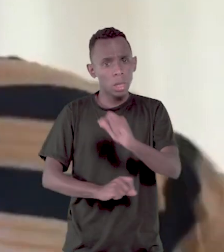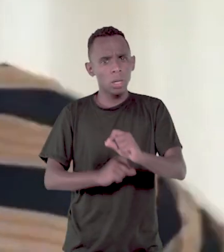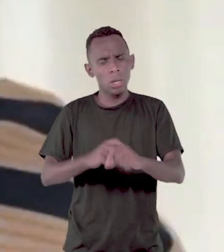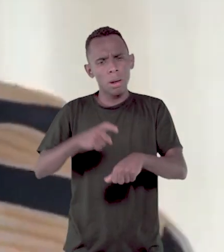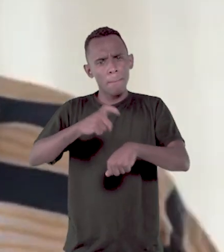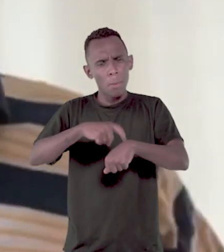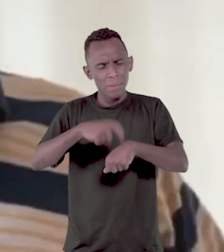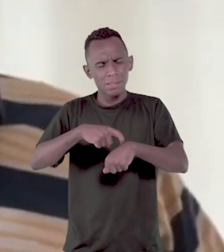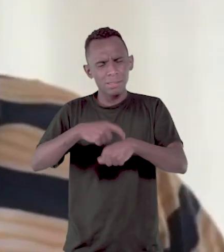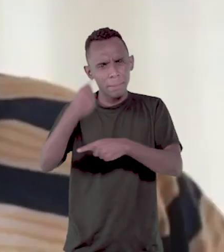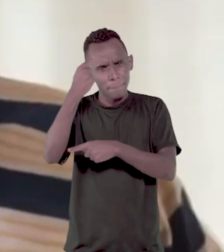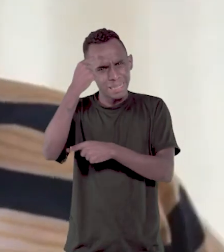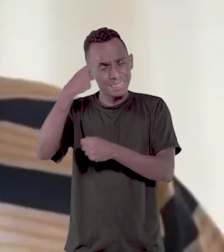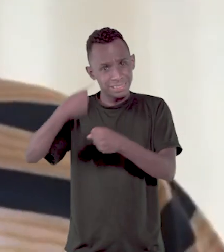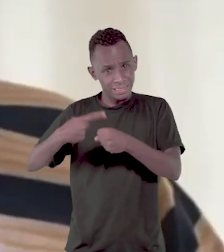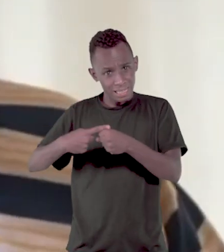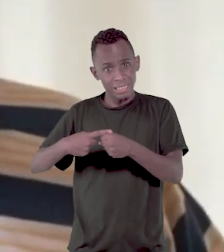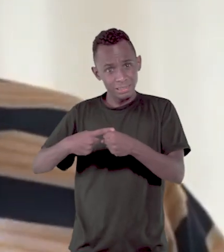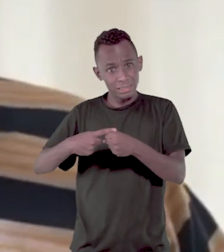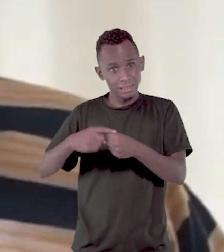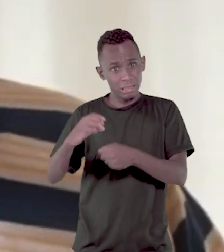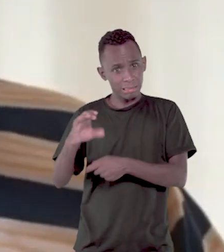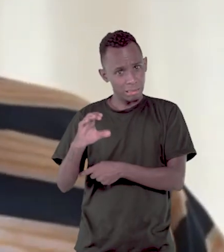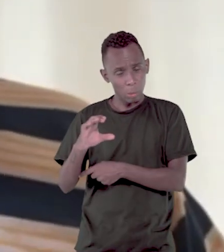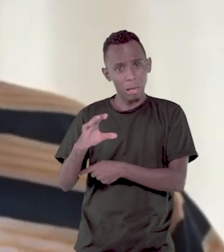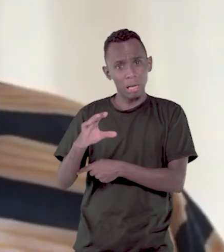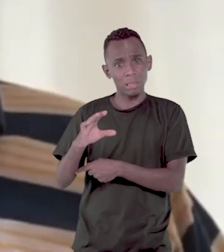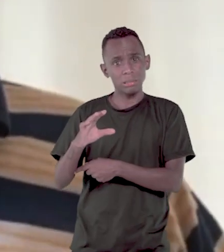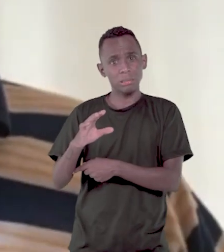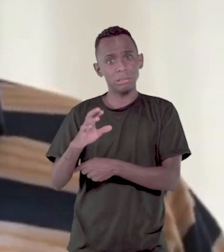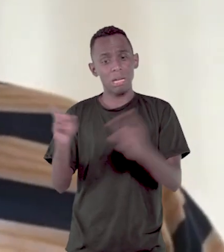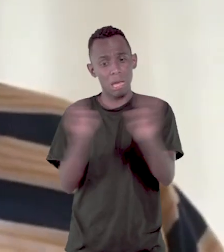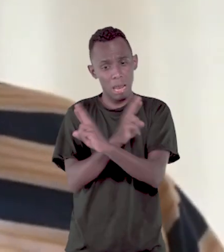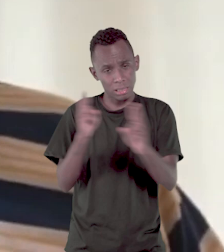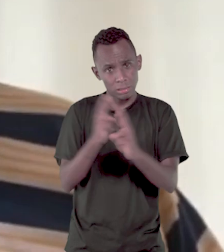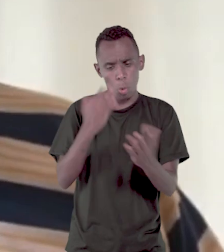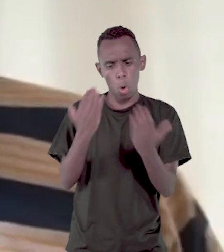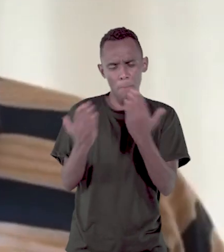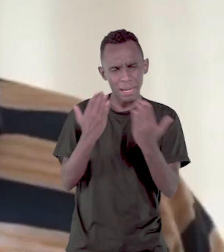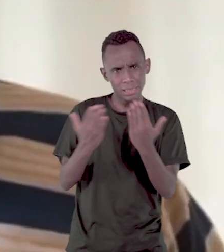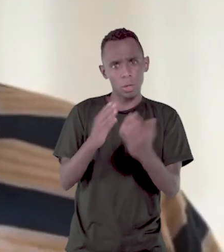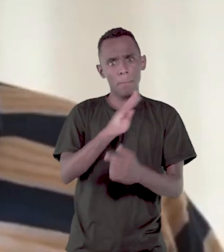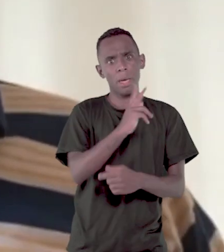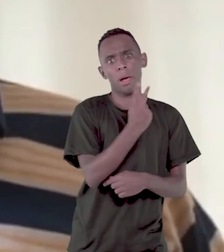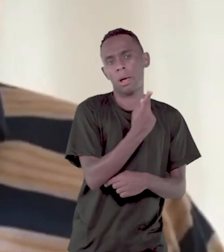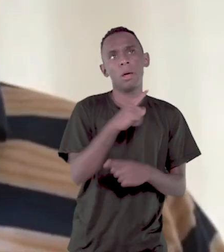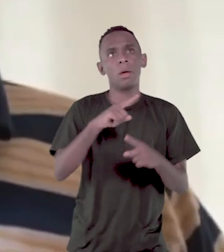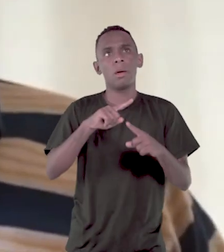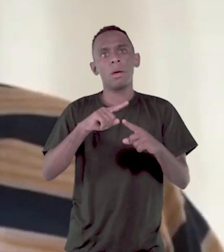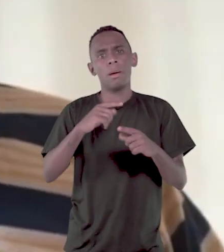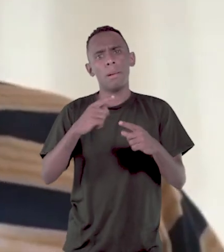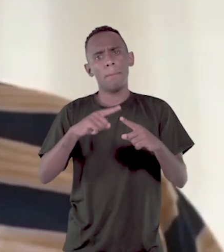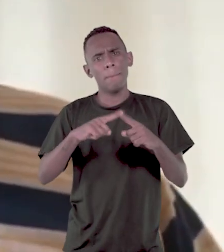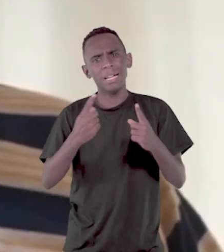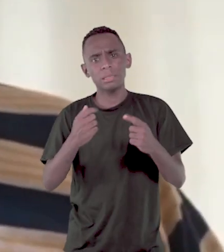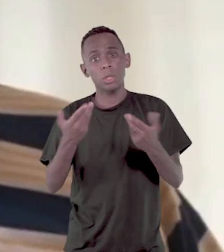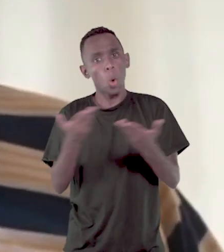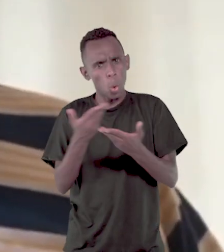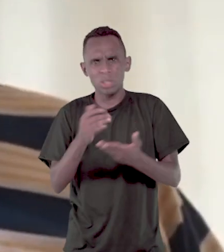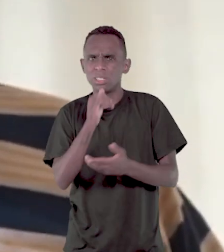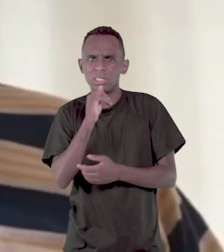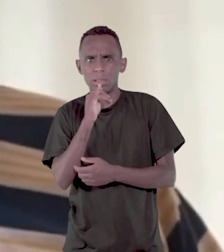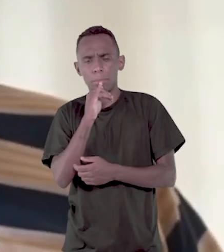é o seguinte, quando se pensa em Cataguases hoje, em relação a Belo Horizonte ou a São Paulo, realmente, Cataguases hoje deve ter o quê? 80